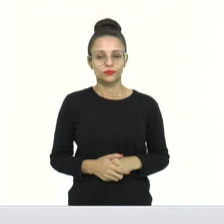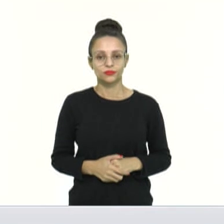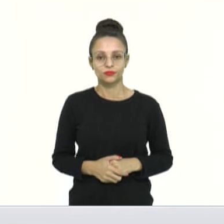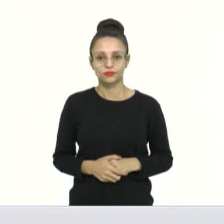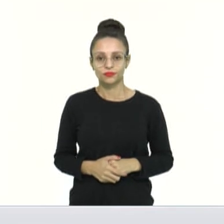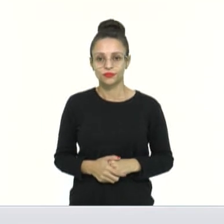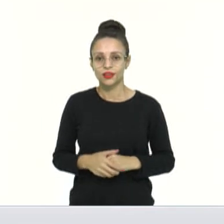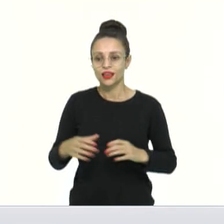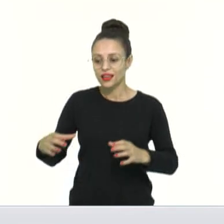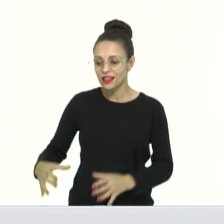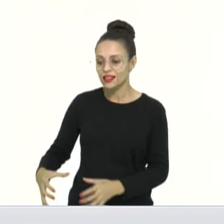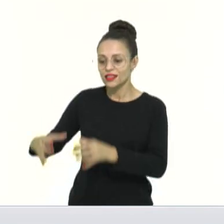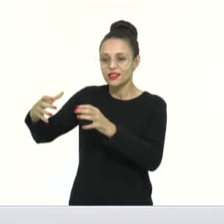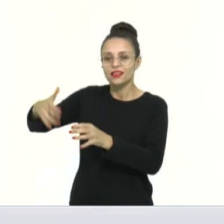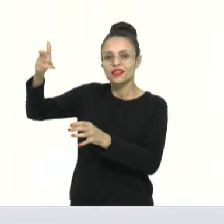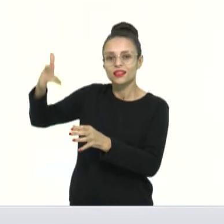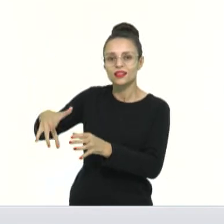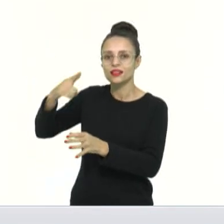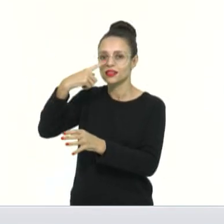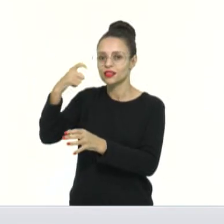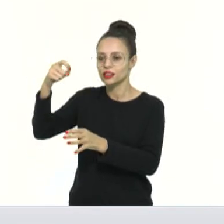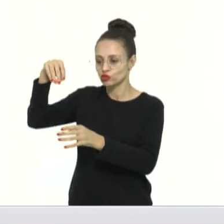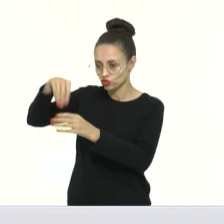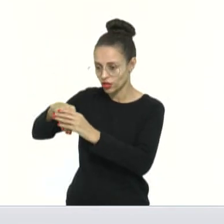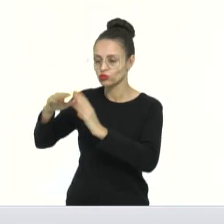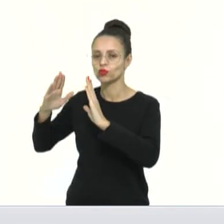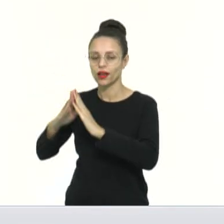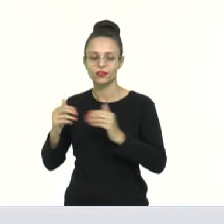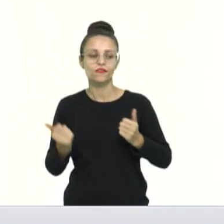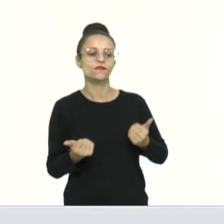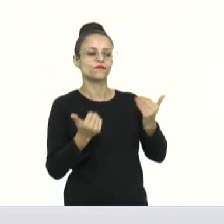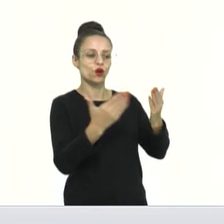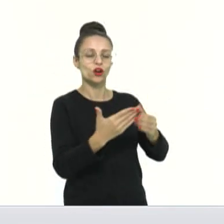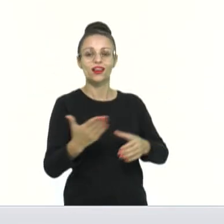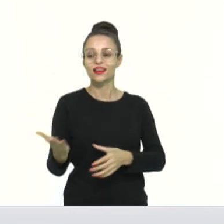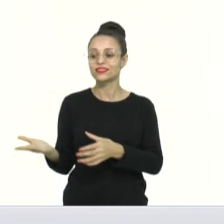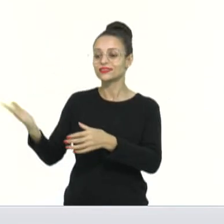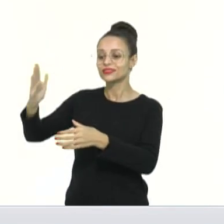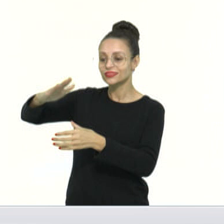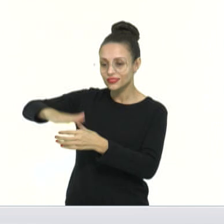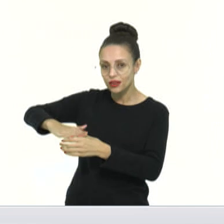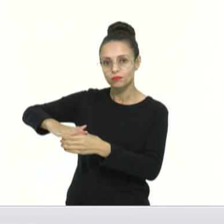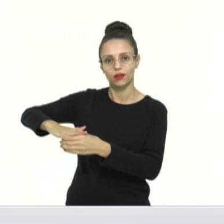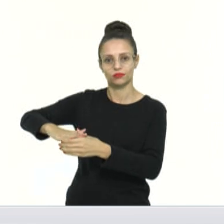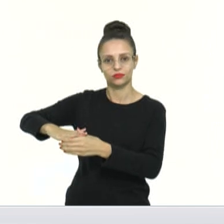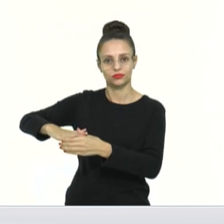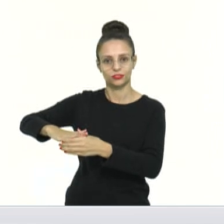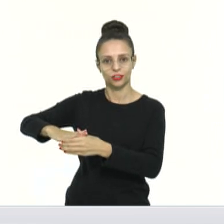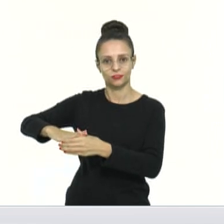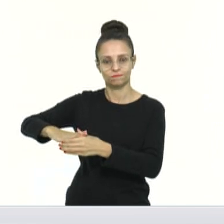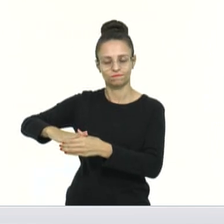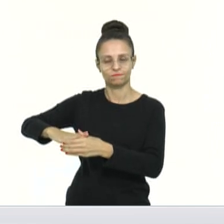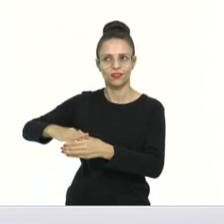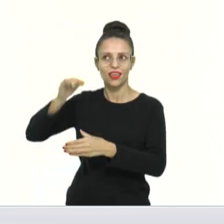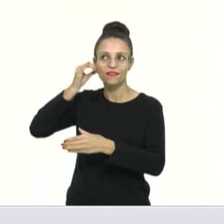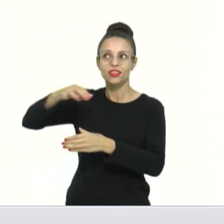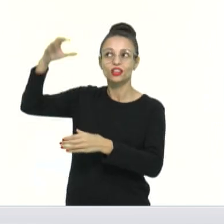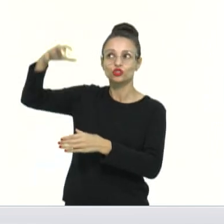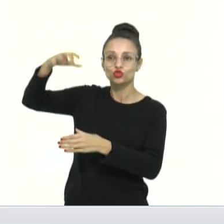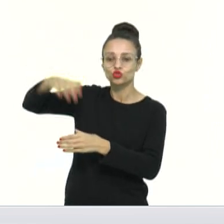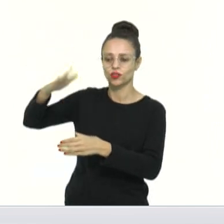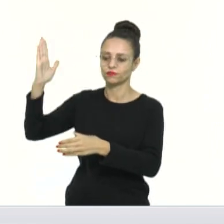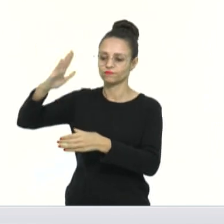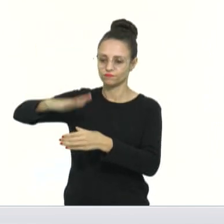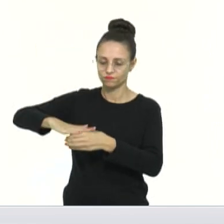dentro e fora de casa. Mantenha as lixeiras tampadas e protegidas da chuva.